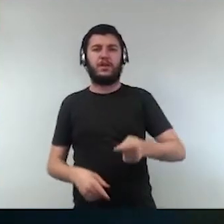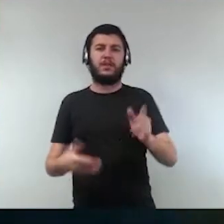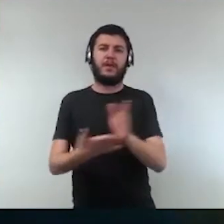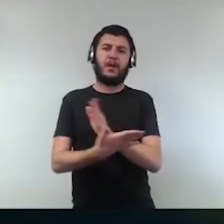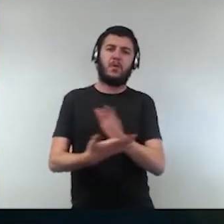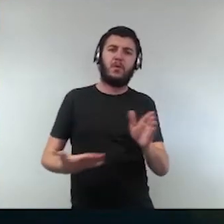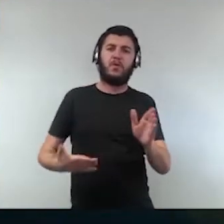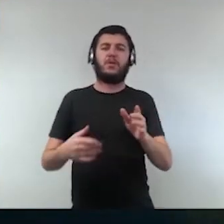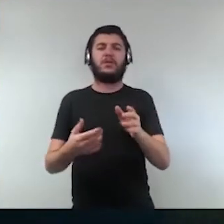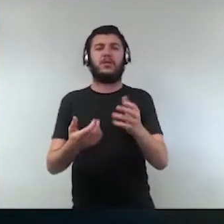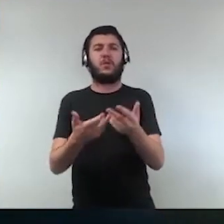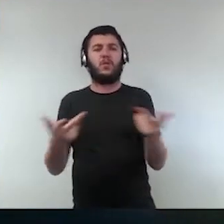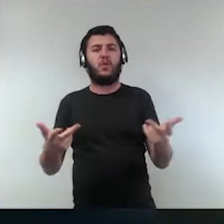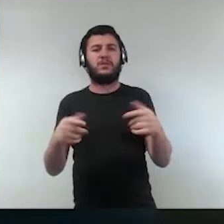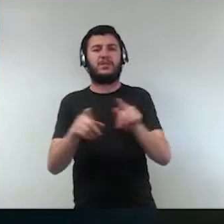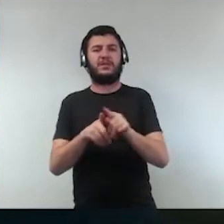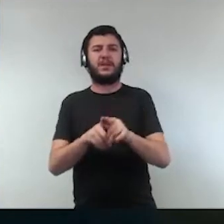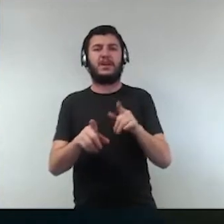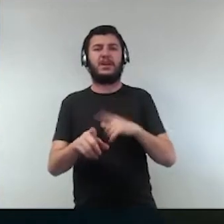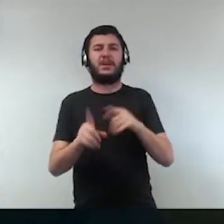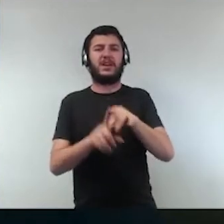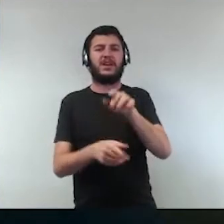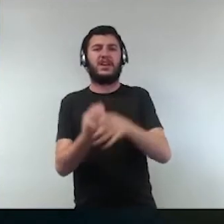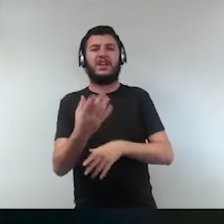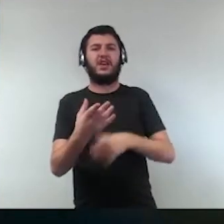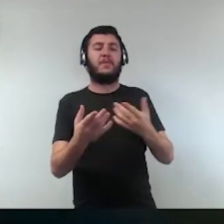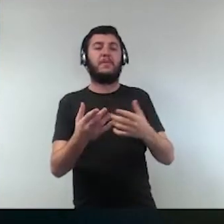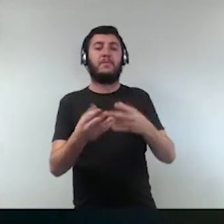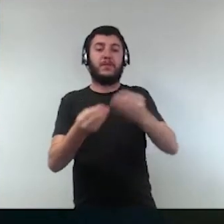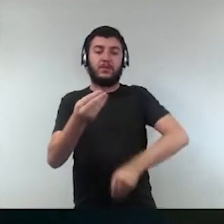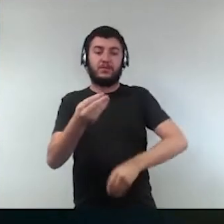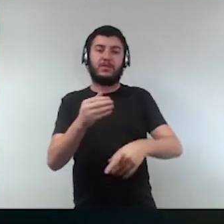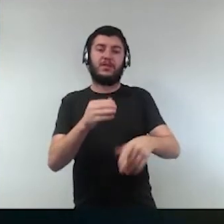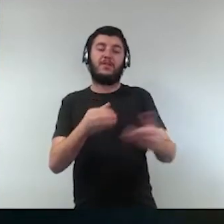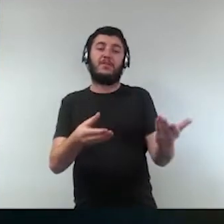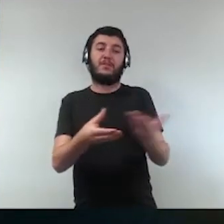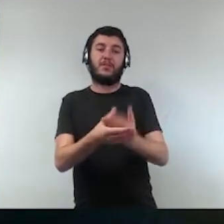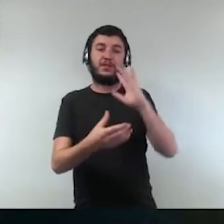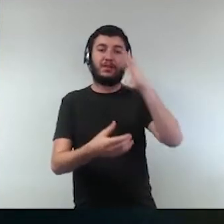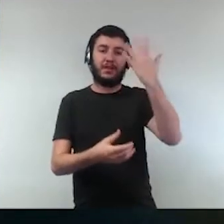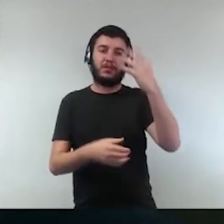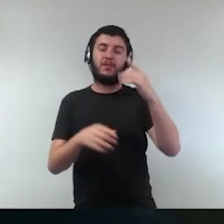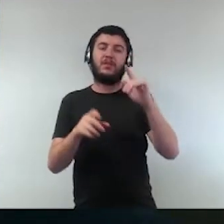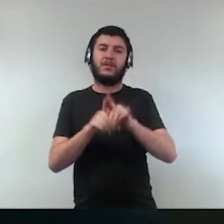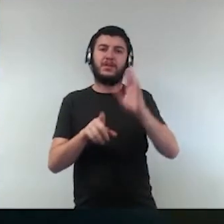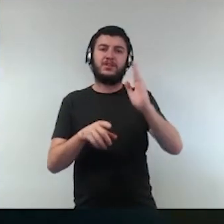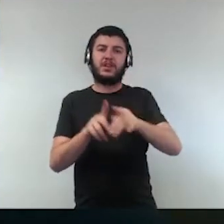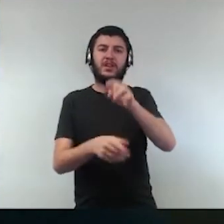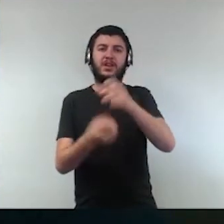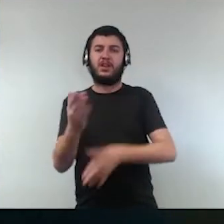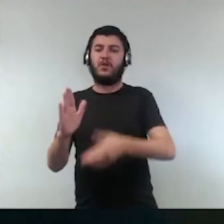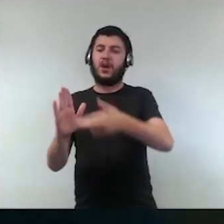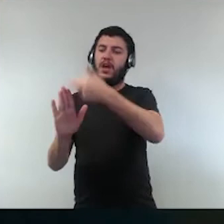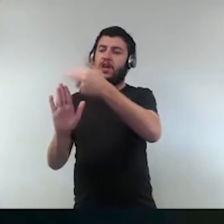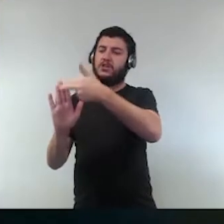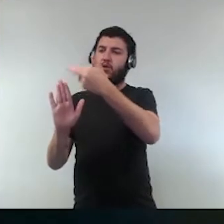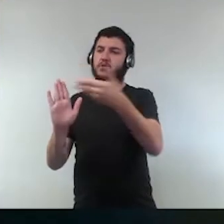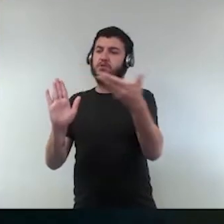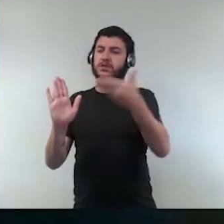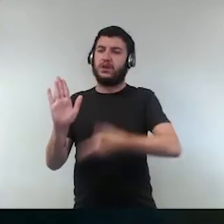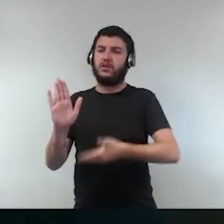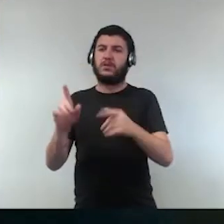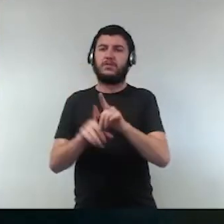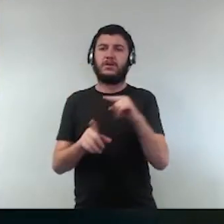nos processos pendentes por resolução. Então, esse primeiro ponto é um